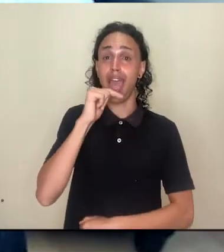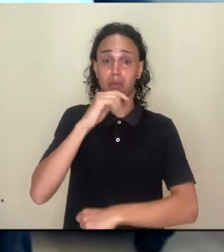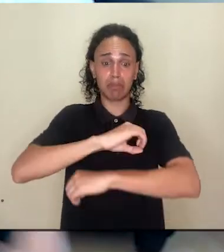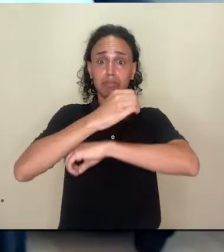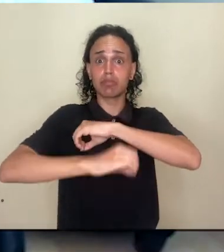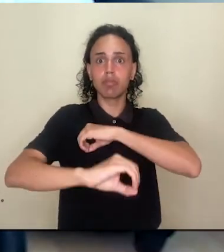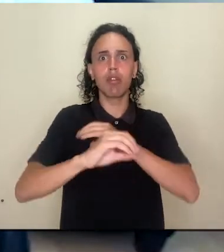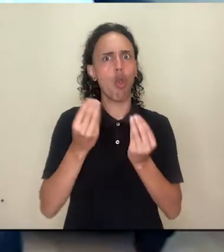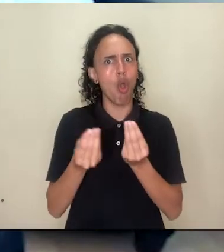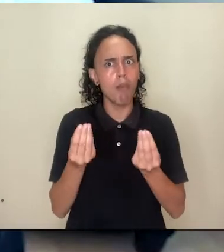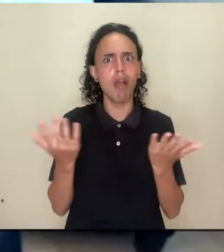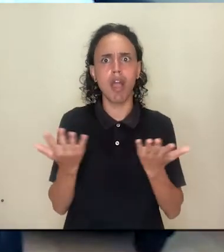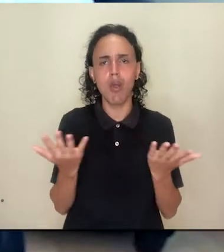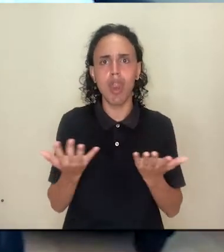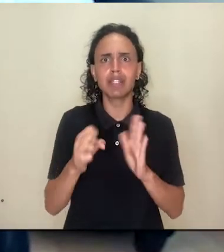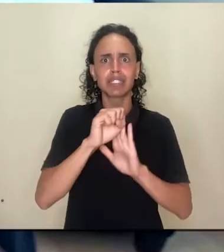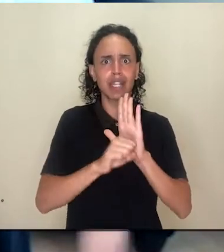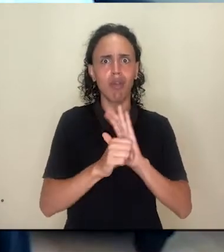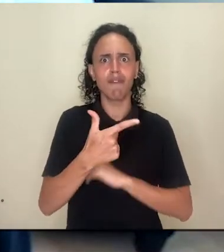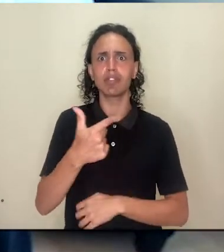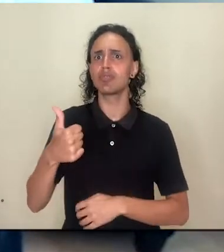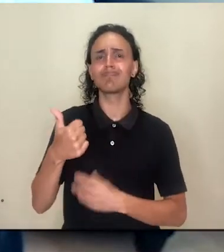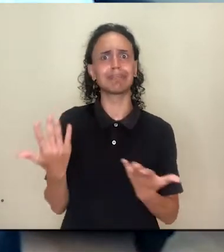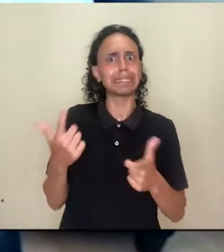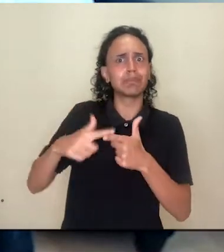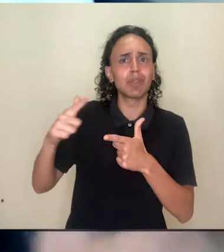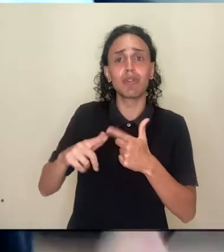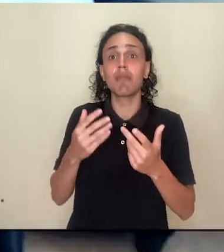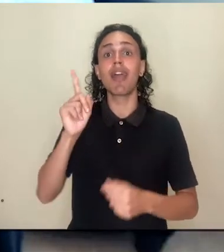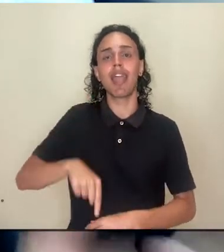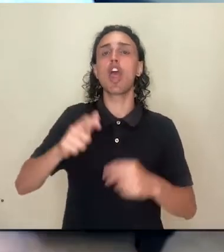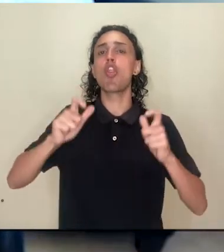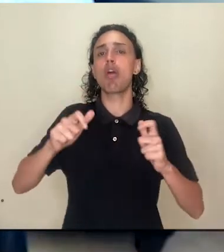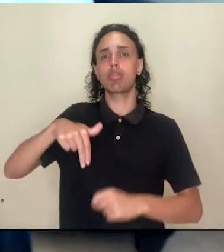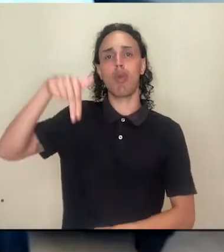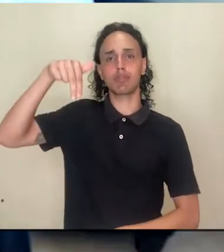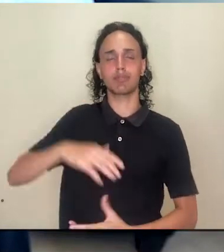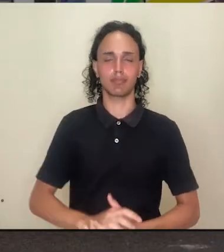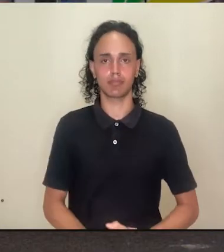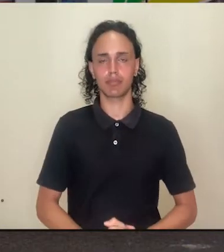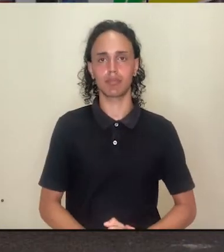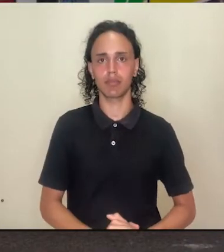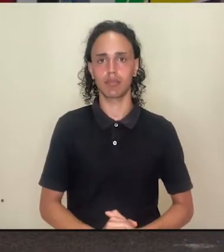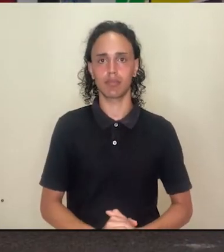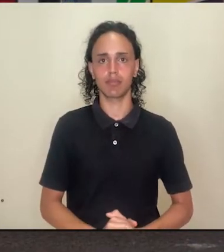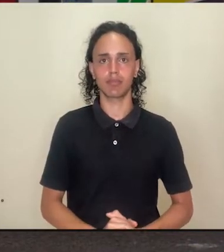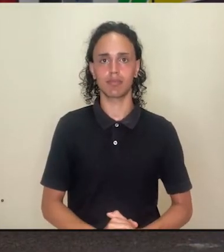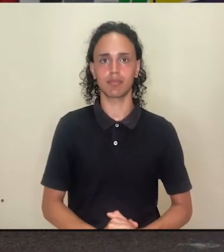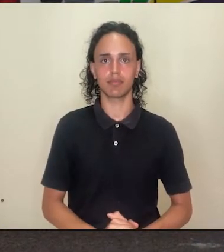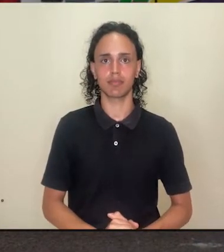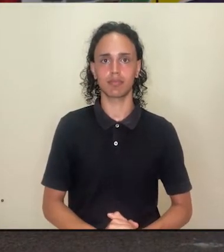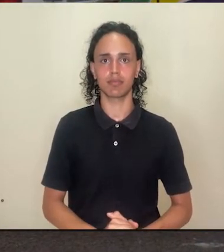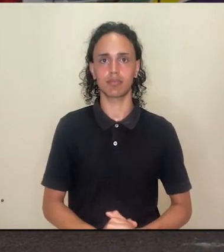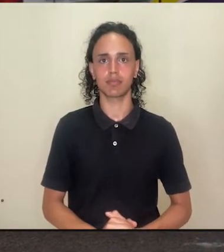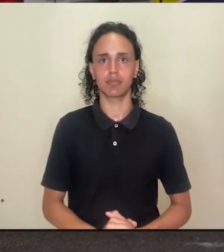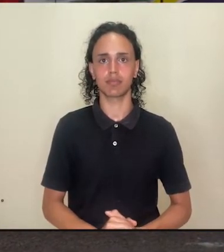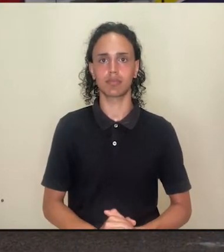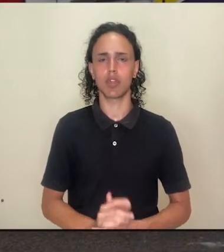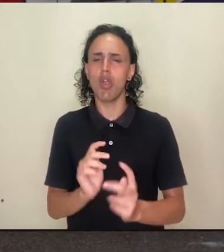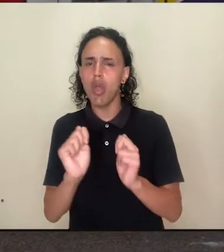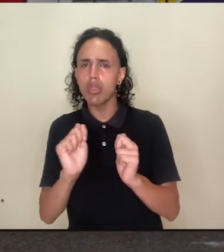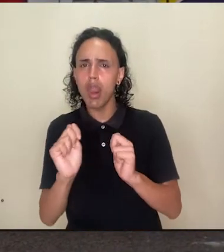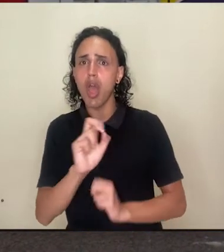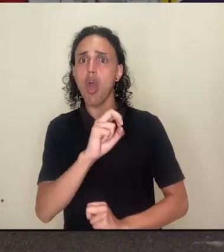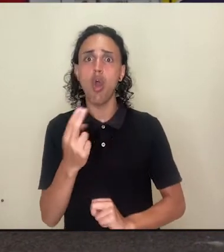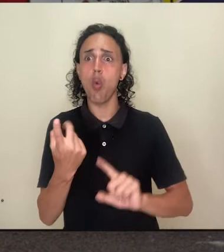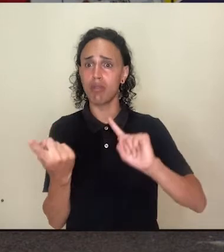é incrível que a gente ainda esteja falando sobre isso, né, em pleno século XXI, é a região norte. É possível amenizar ou reverter